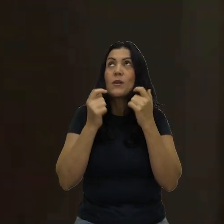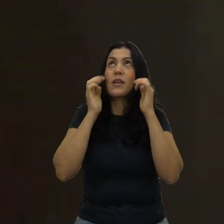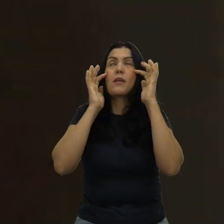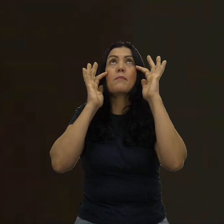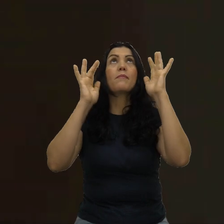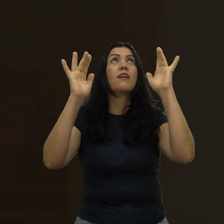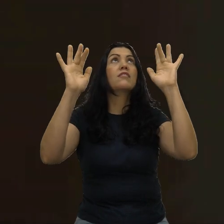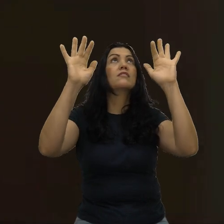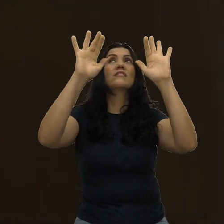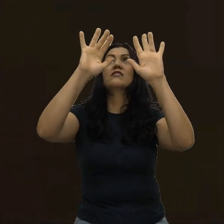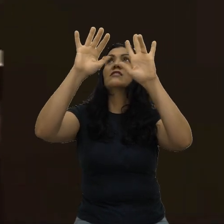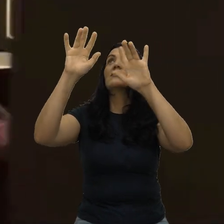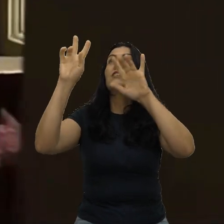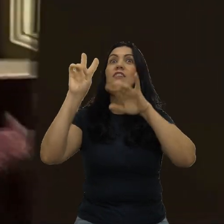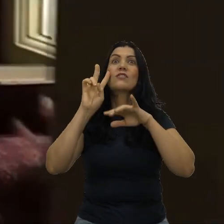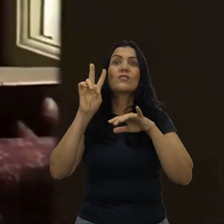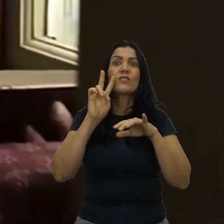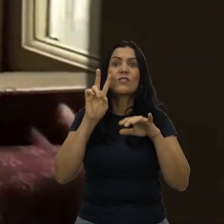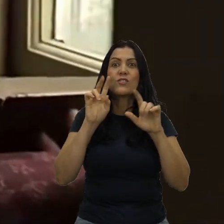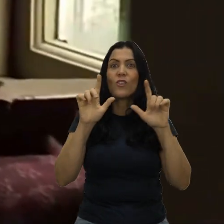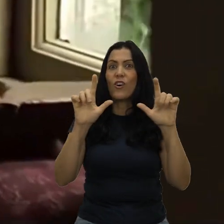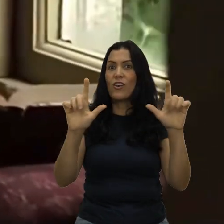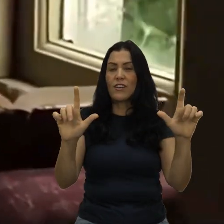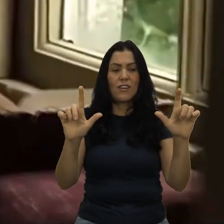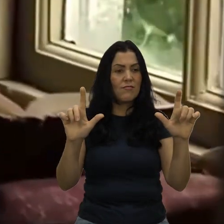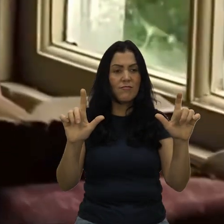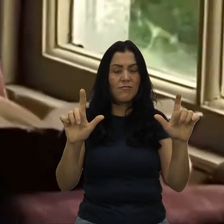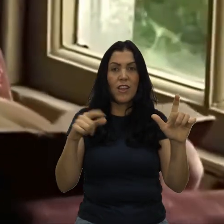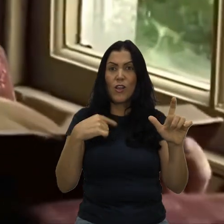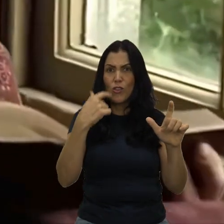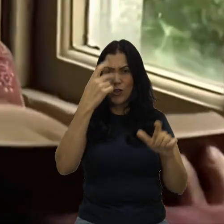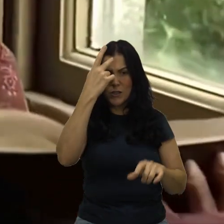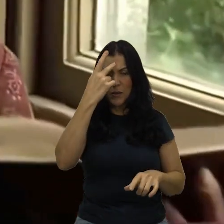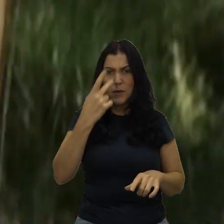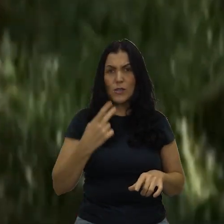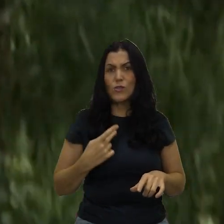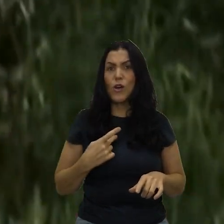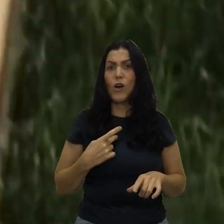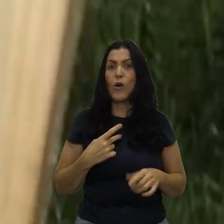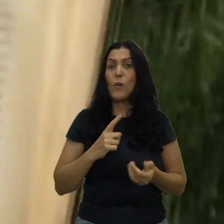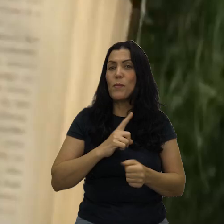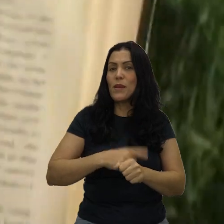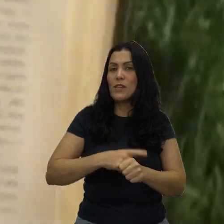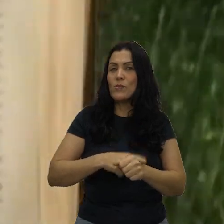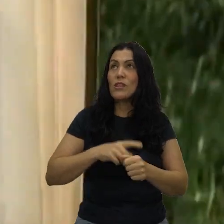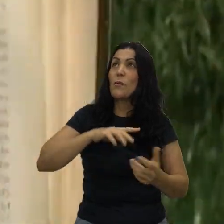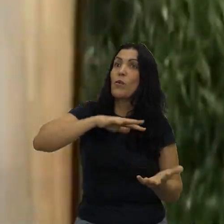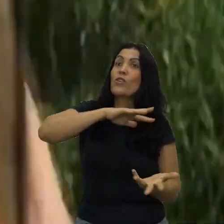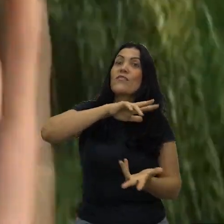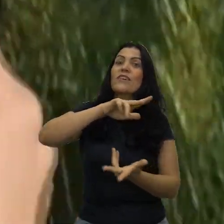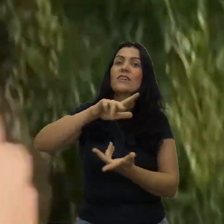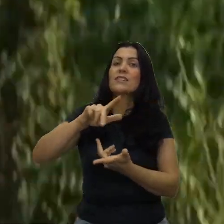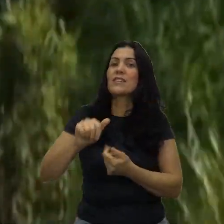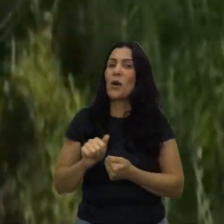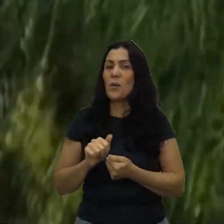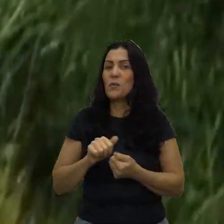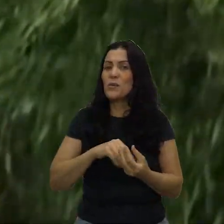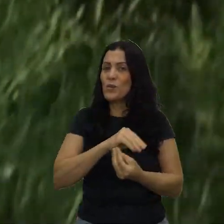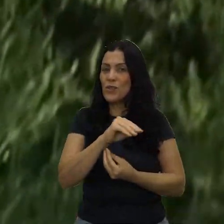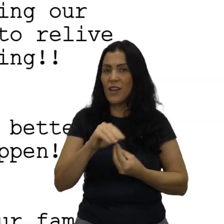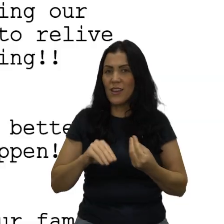de imagens do que está sendo contado de maneira muito pessoal e, ao mesmo tempo,